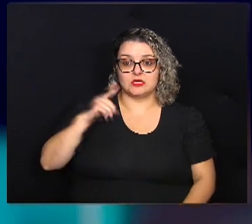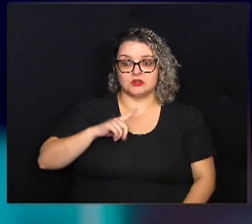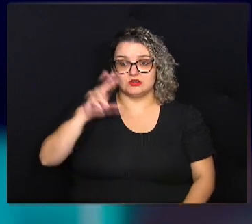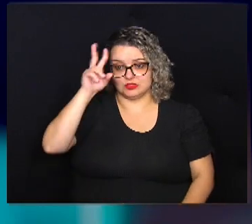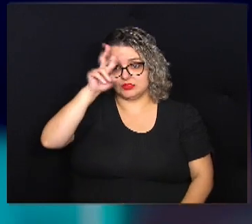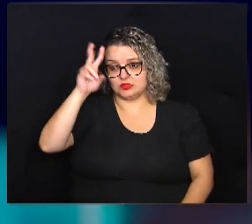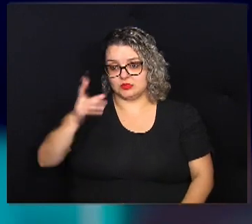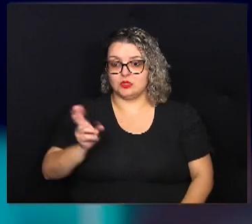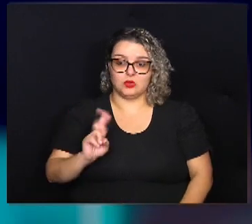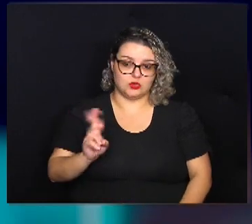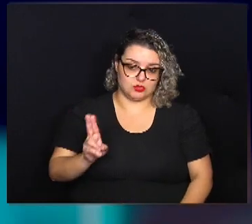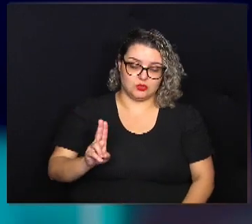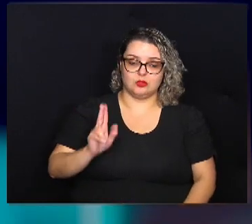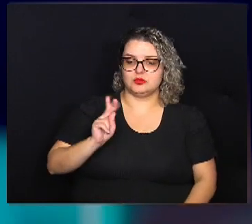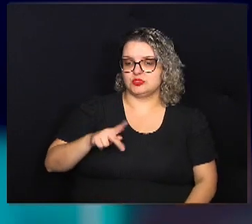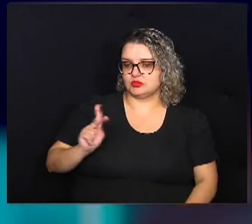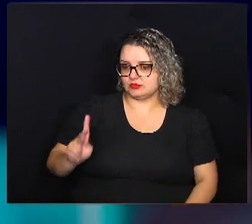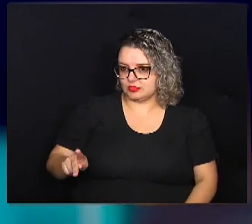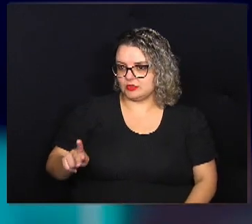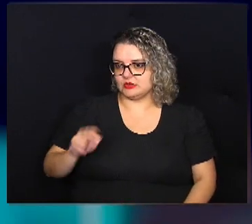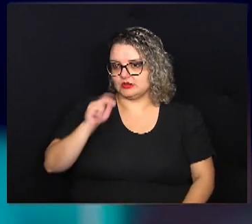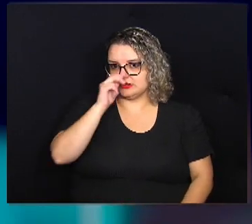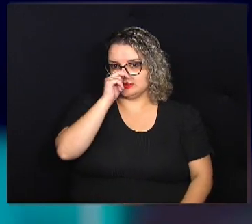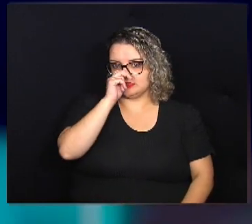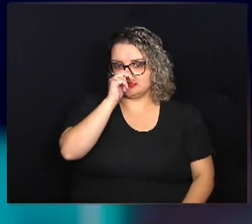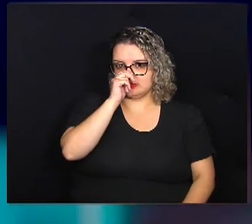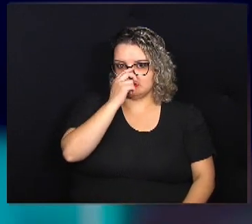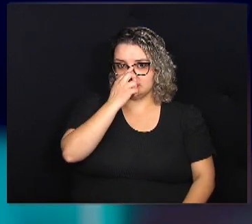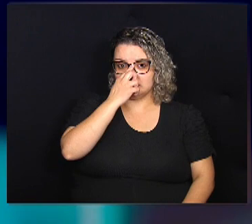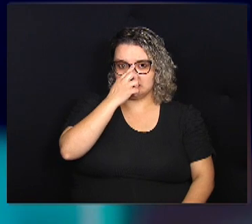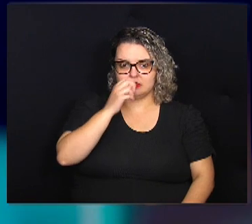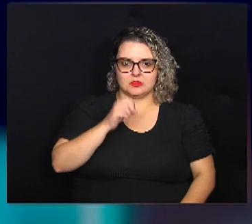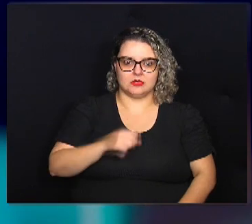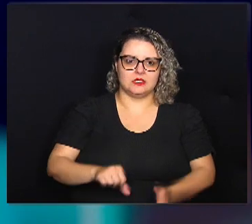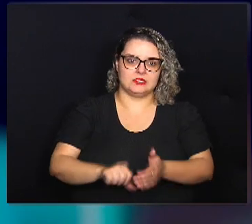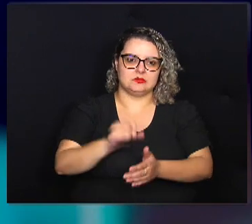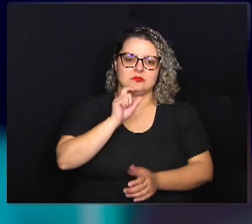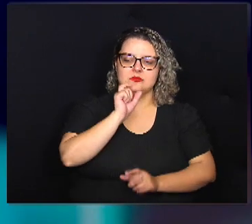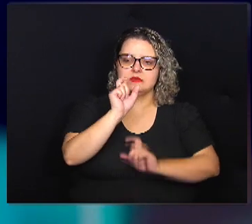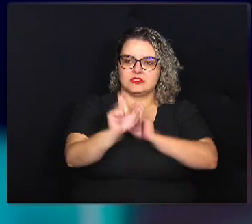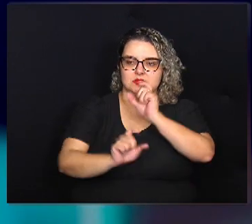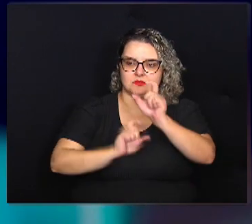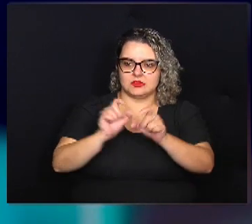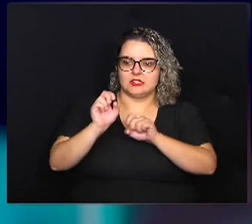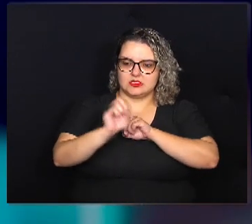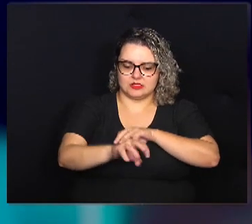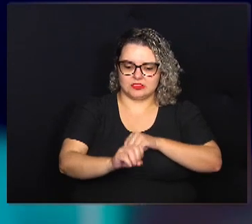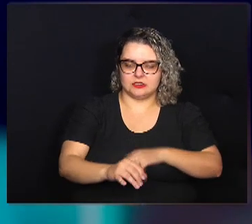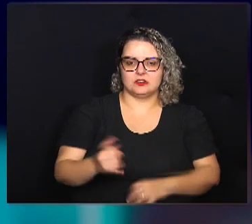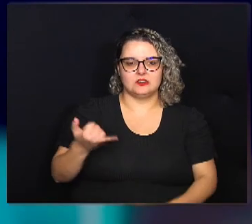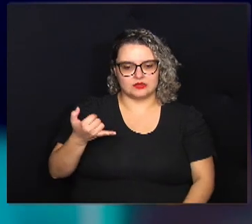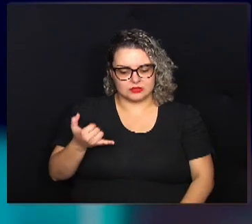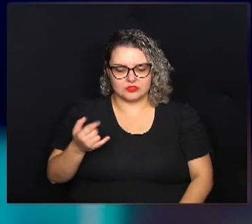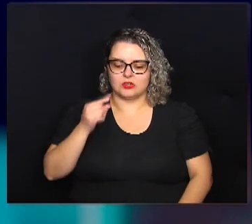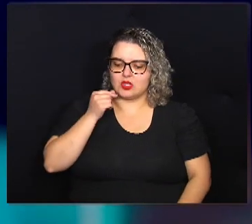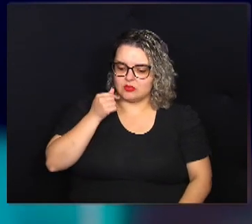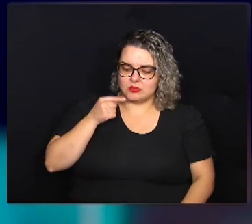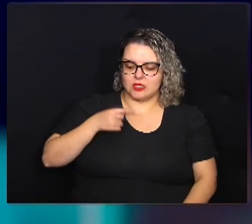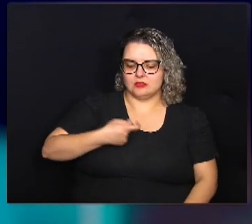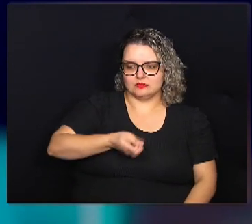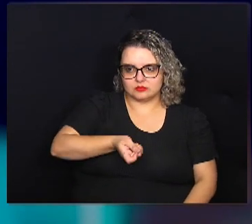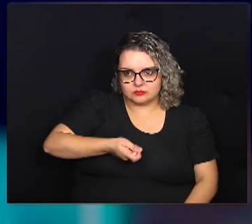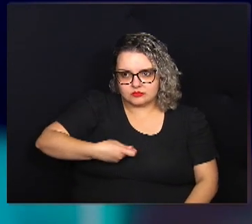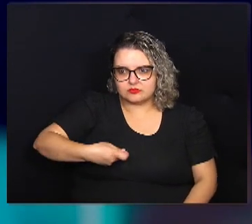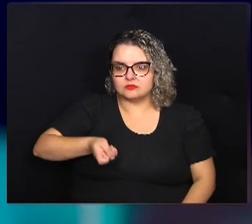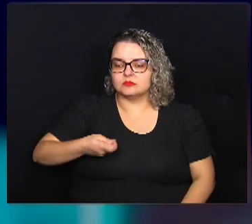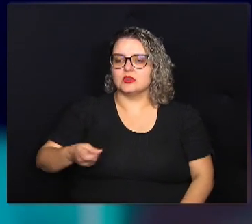o nome dos professores que me ensinaram as primeiras palavras, a pegar uma caneta, a pegar um lápis, né? Então eu